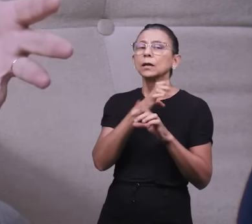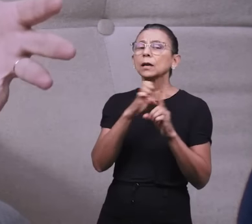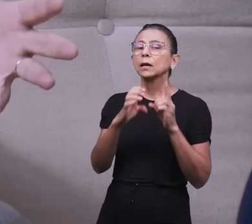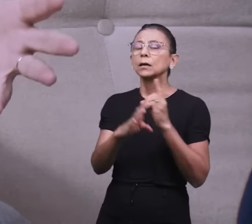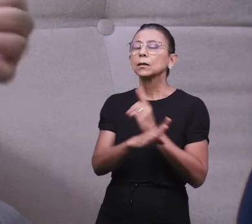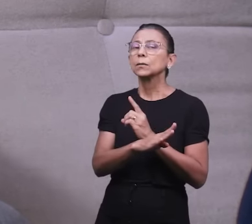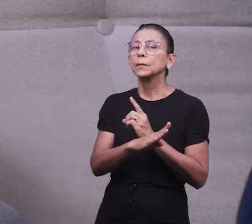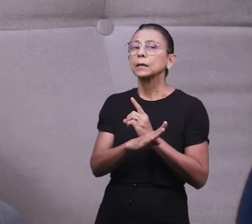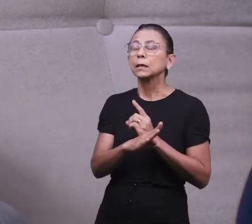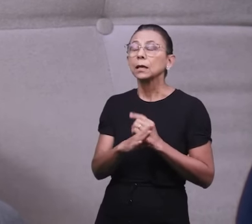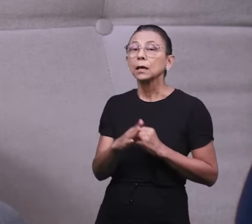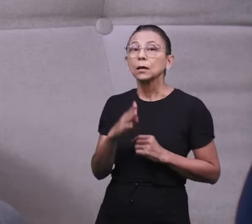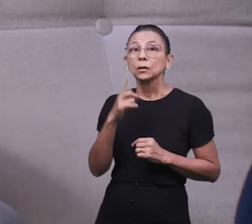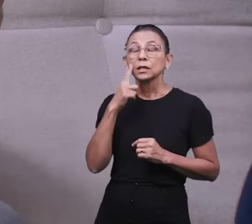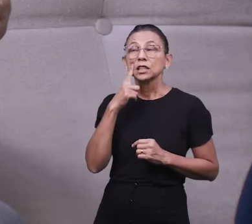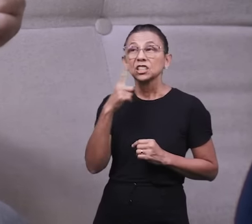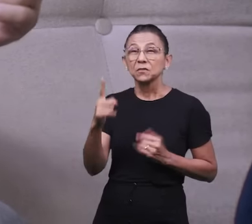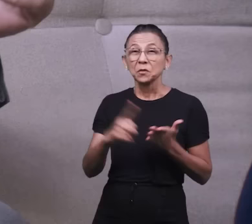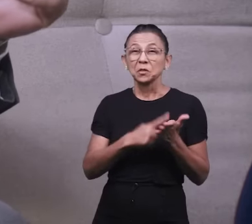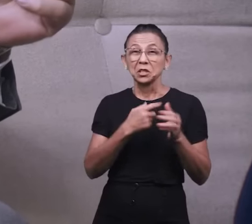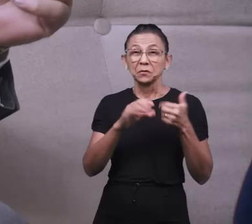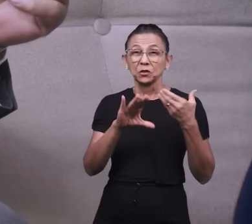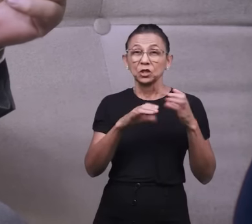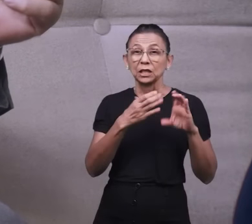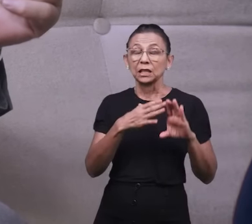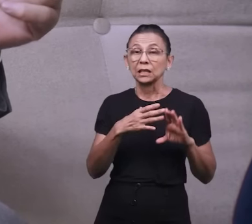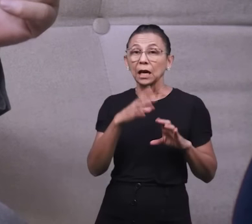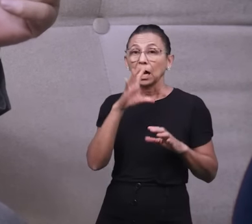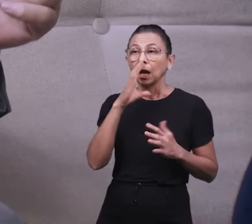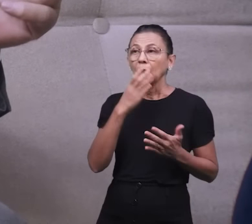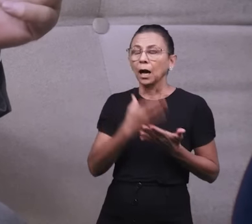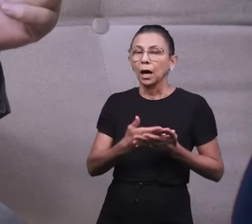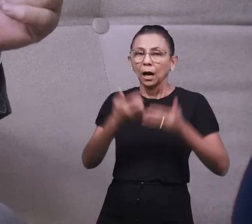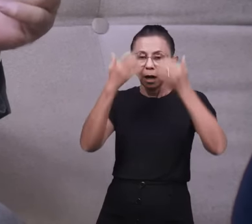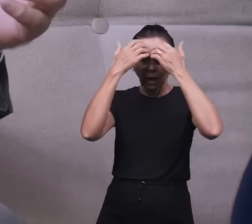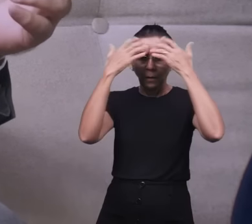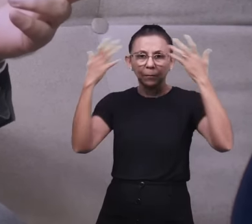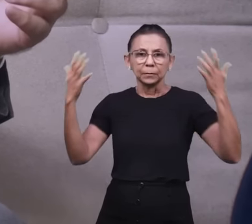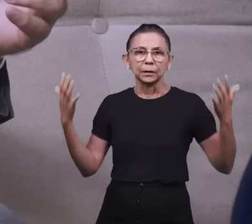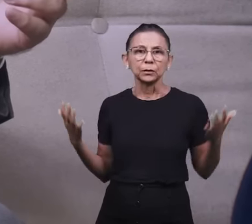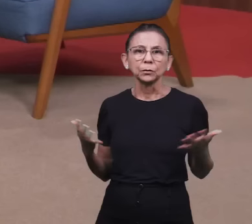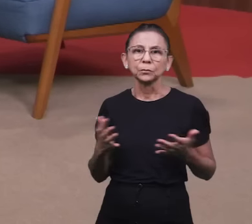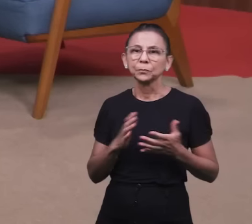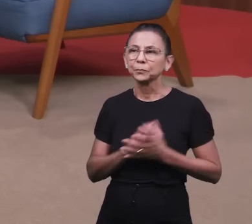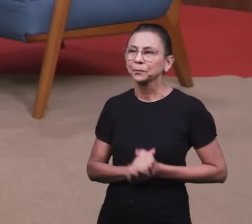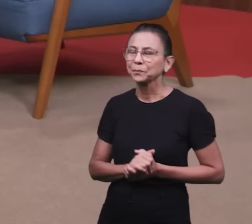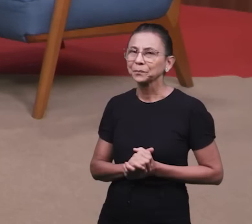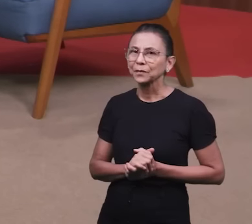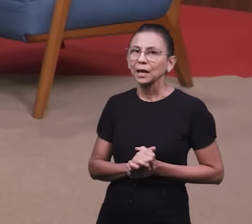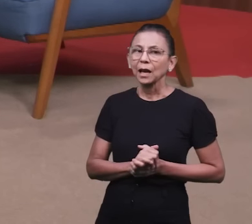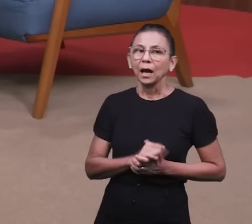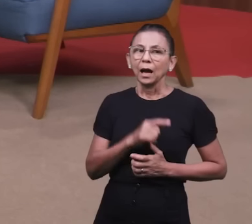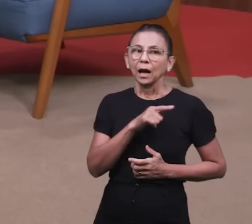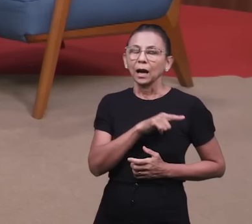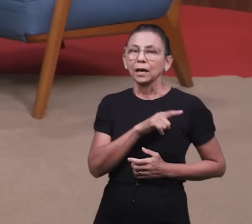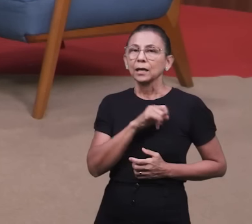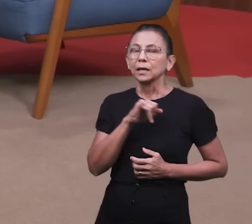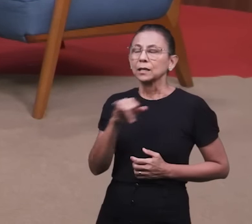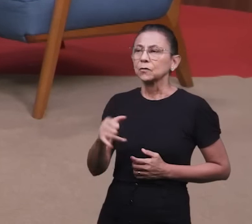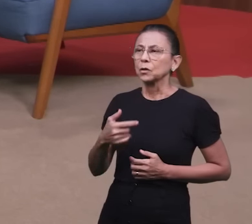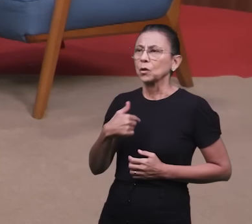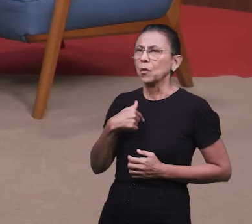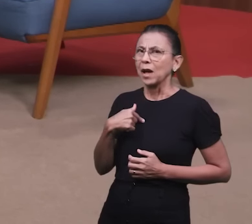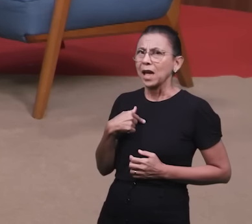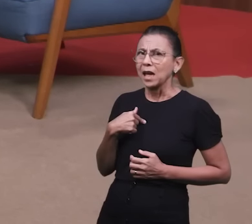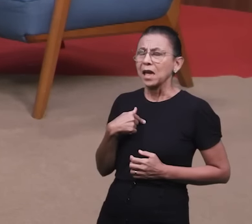como membro e ele no seminário assistiu hora e diz assim eu era mestre Israel e não sabia aí você vai quem